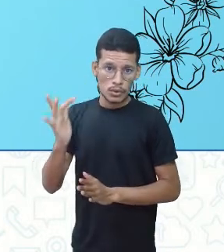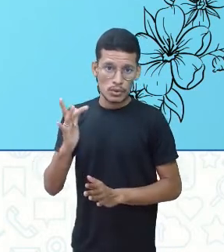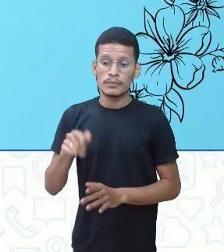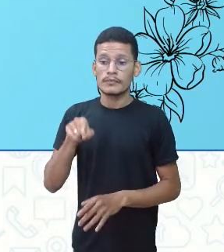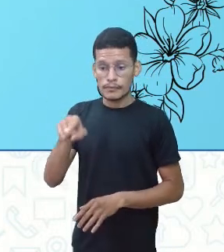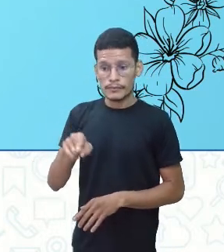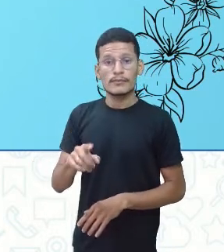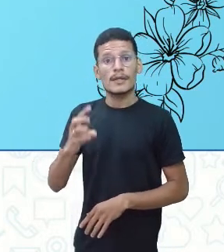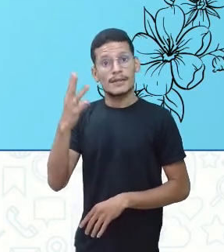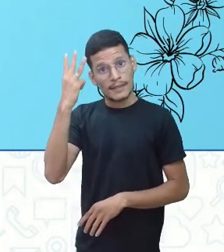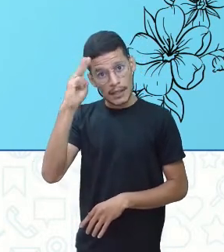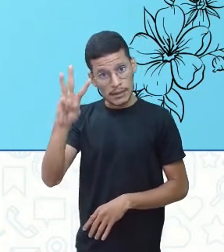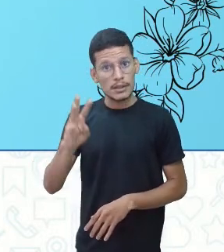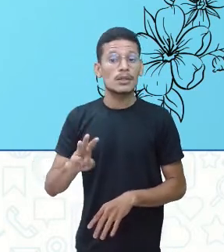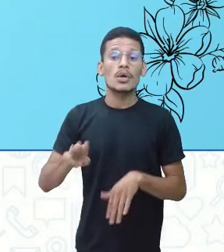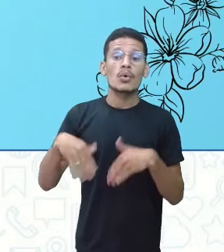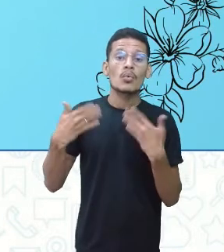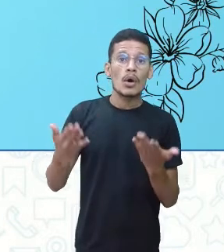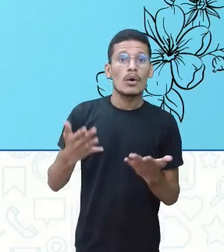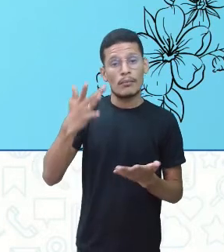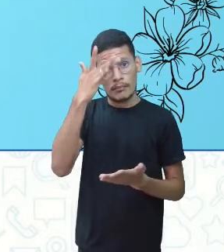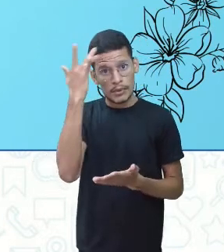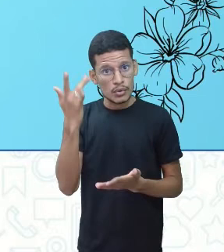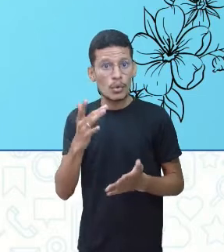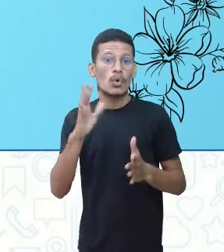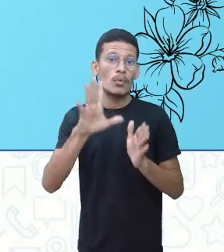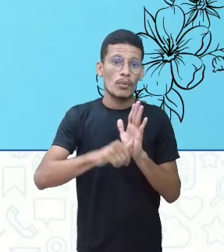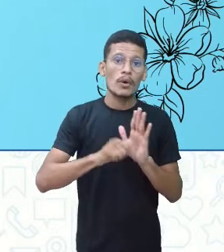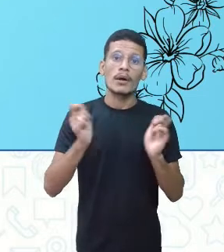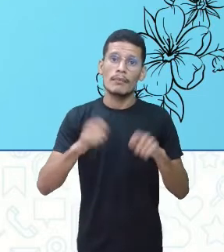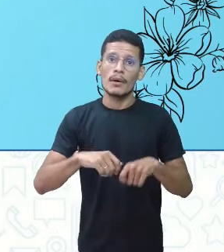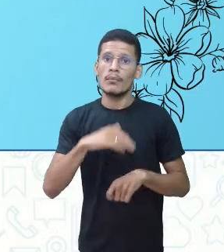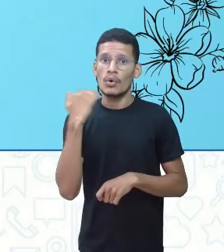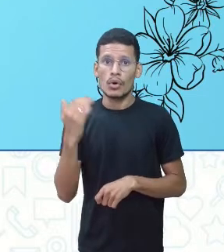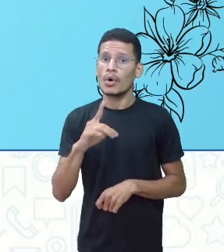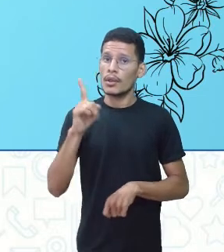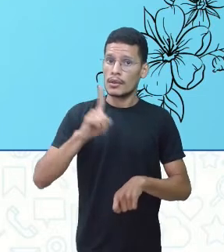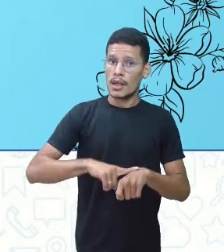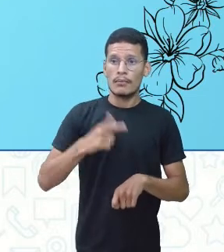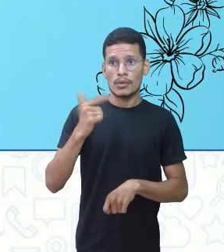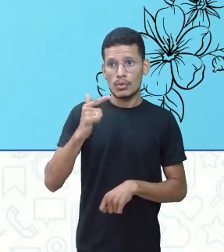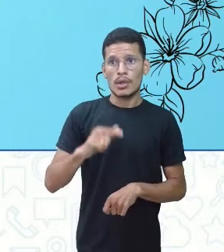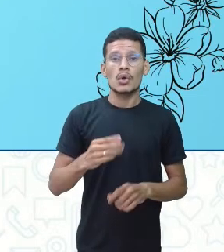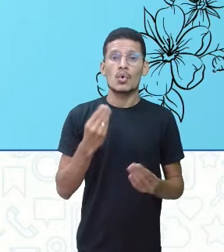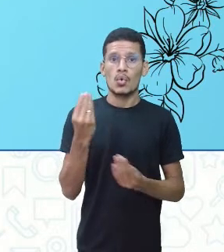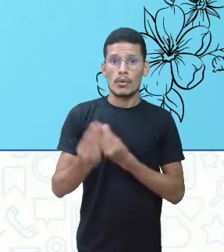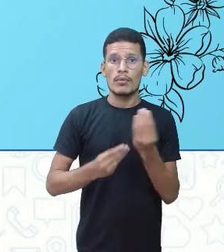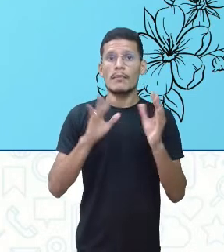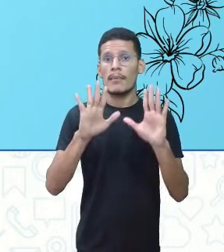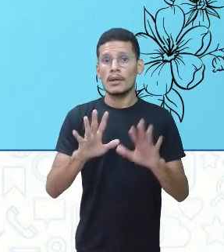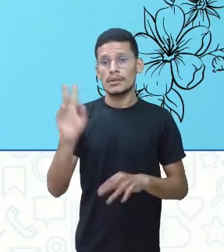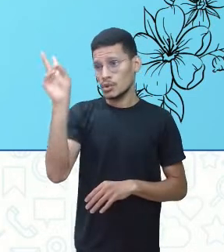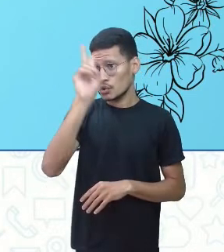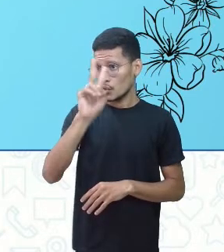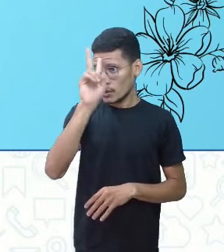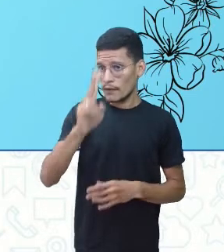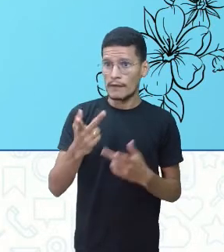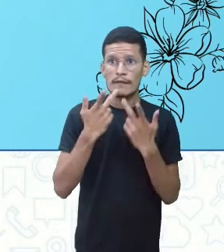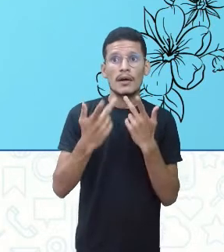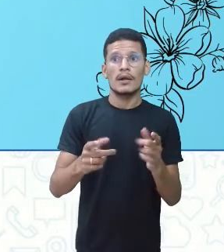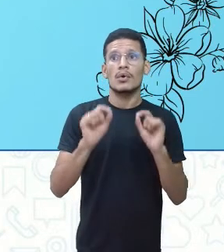deu-lhe 3 dias para adivinhar, sob pena de morte. Não vai dar tempo de eu ler o conto inteiro, mas a história